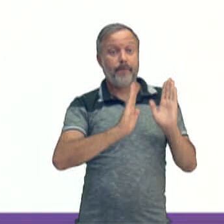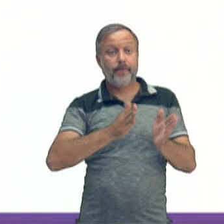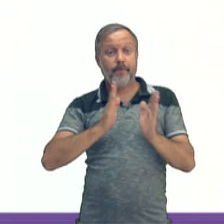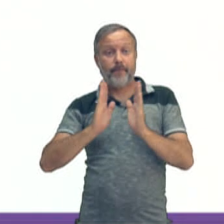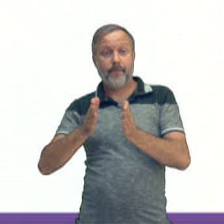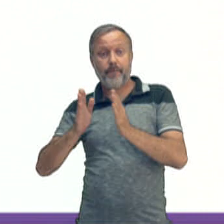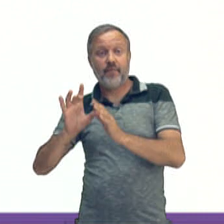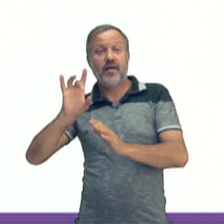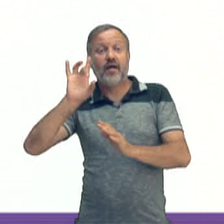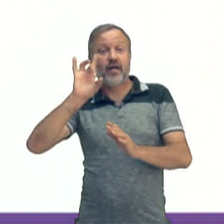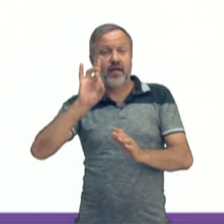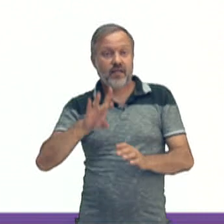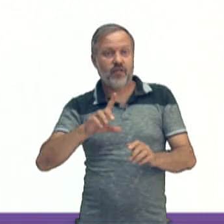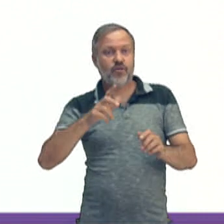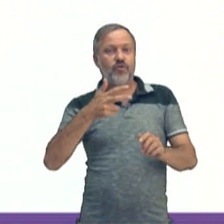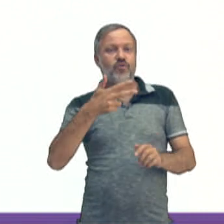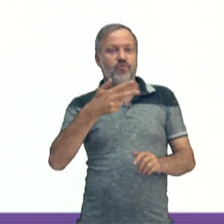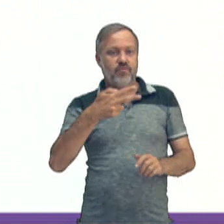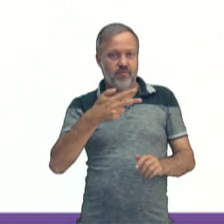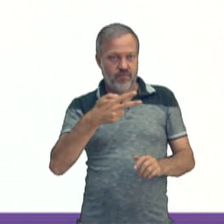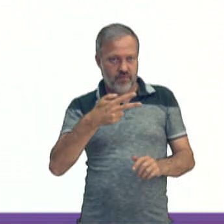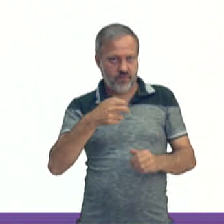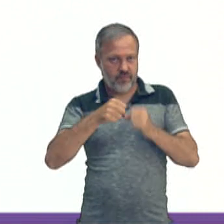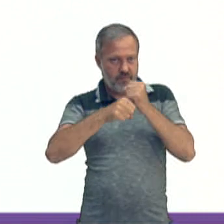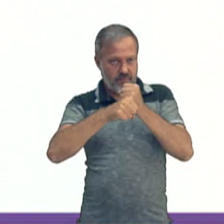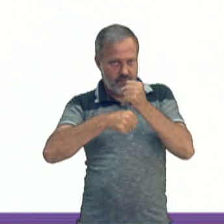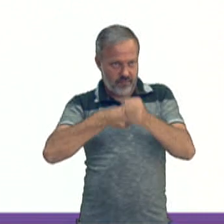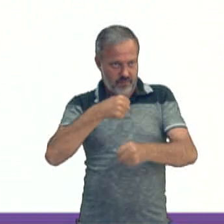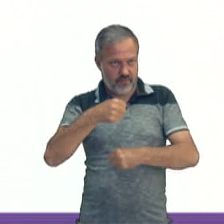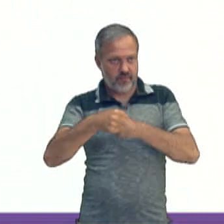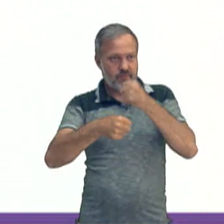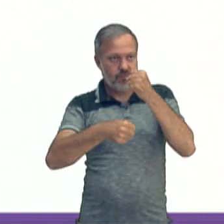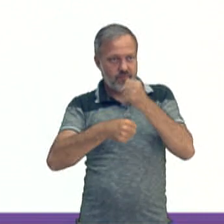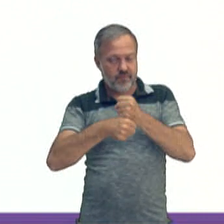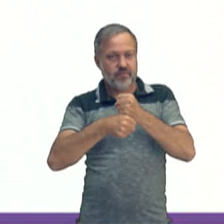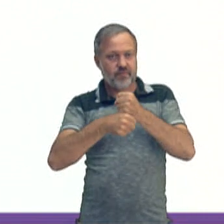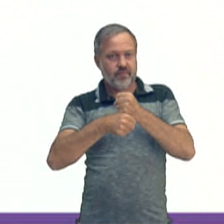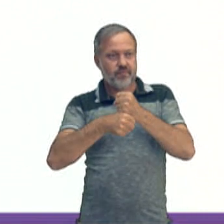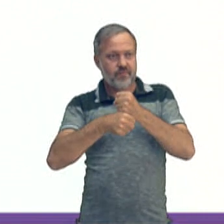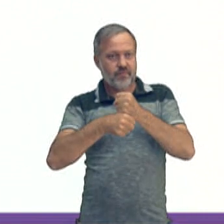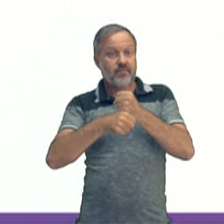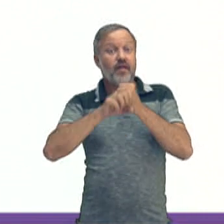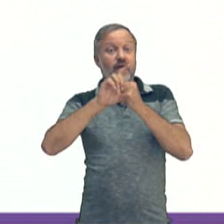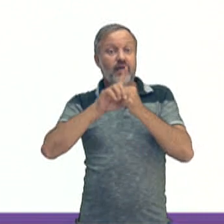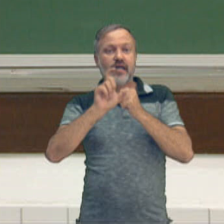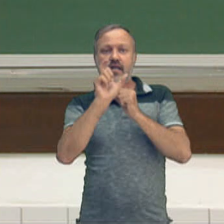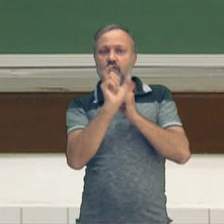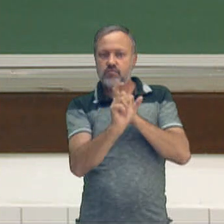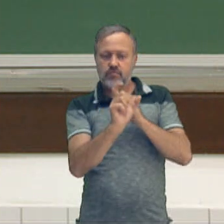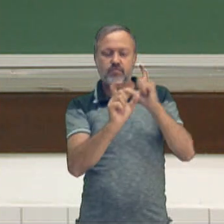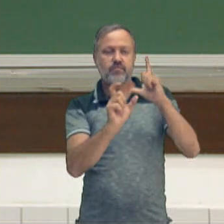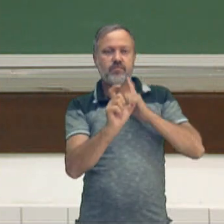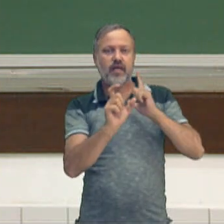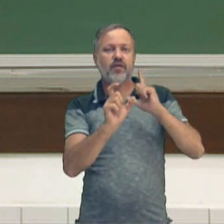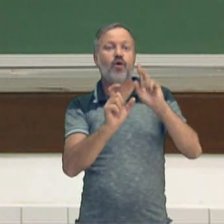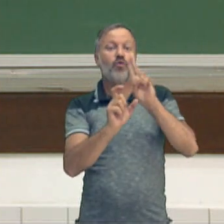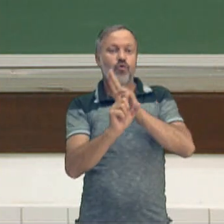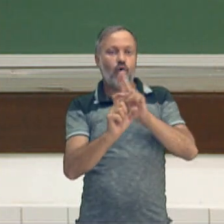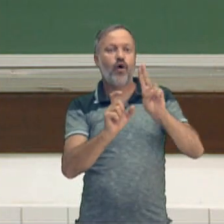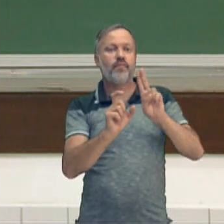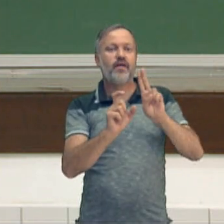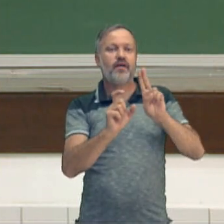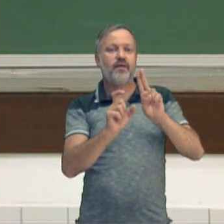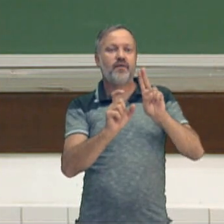cada 12 anos é um ciclo deste calendário. E cada ciclo recebe o nome de um animal